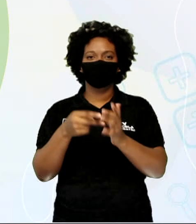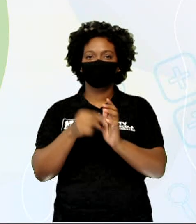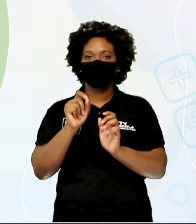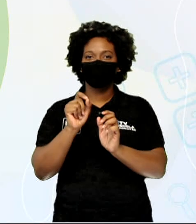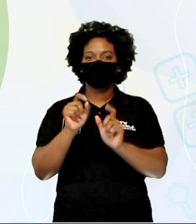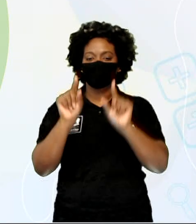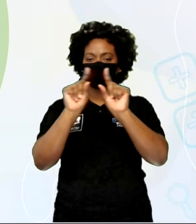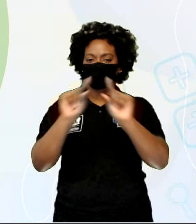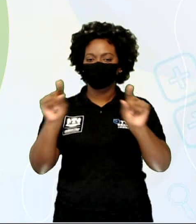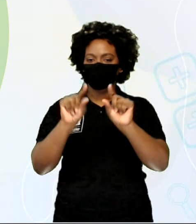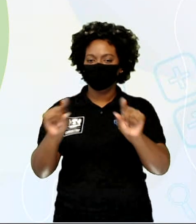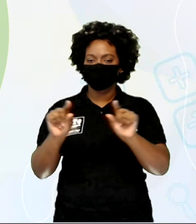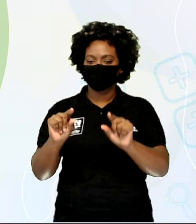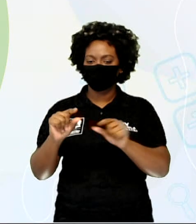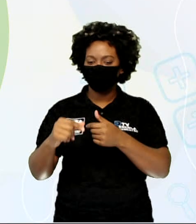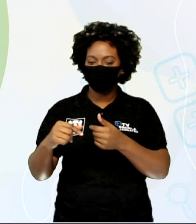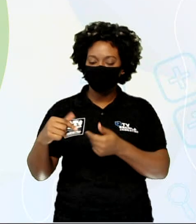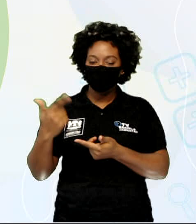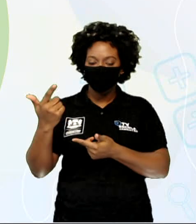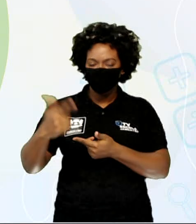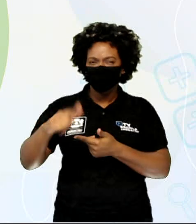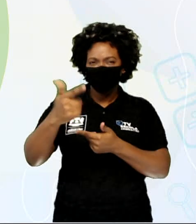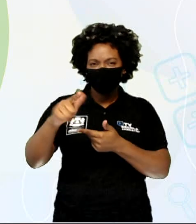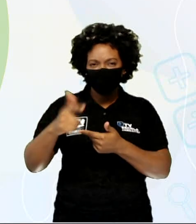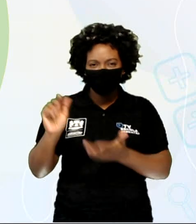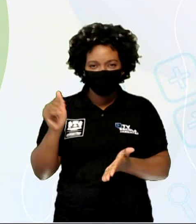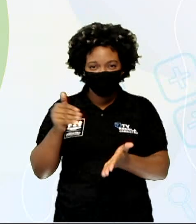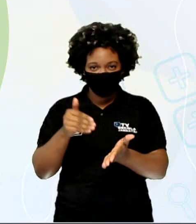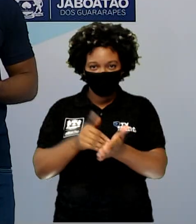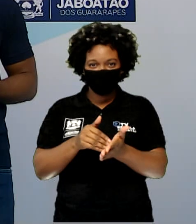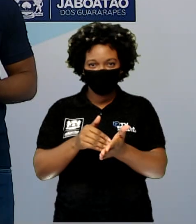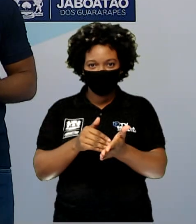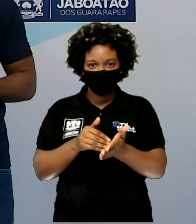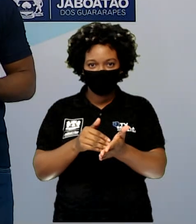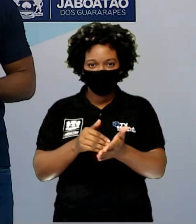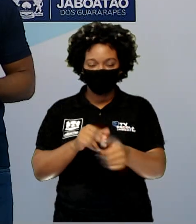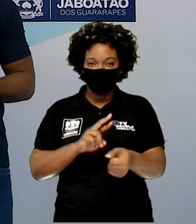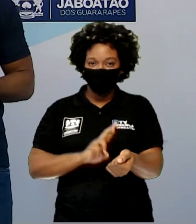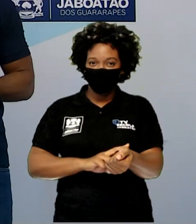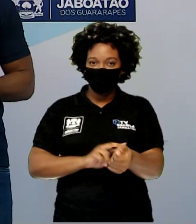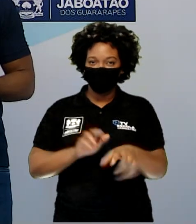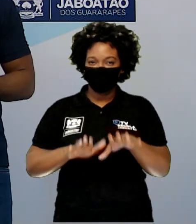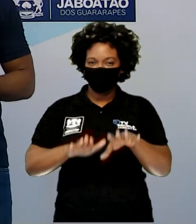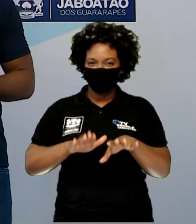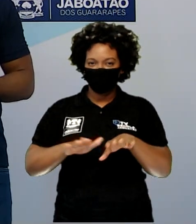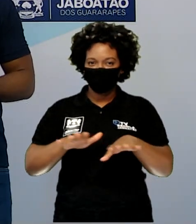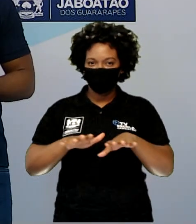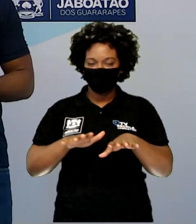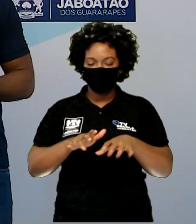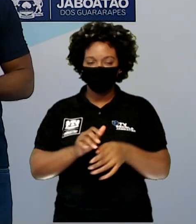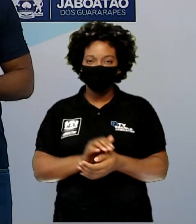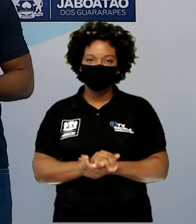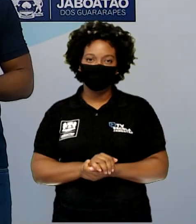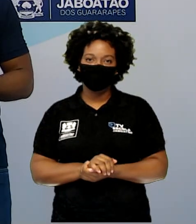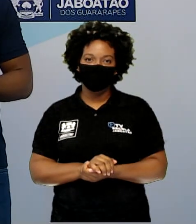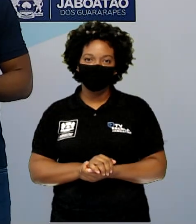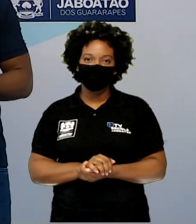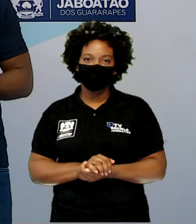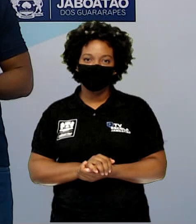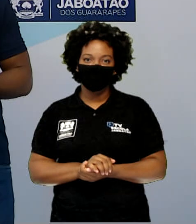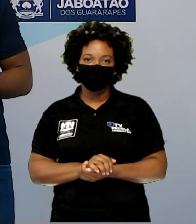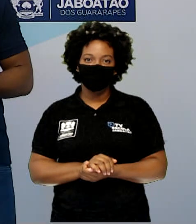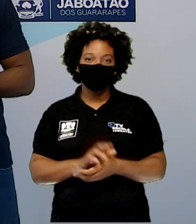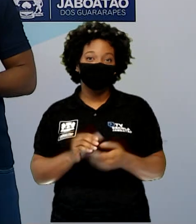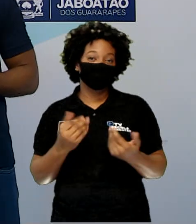repetem no final das estrofes, justamente para dar aquela musicalidade. Tá? Bom, já que a